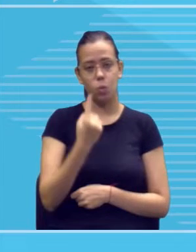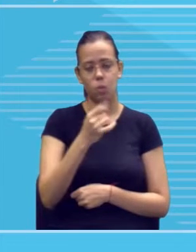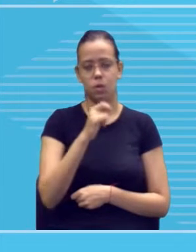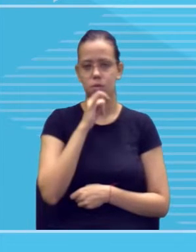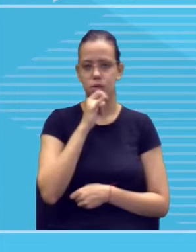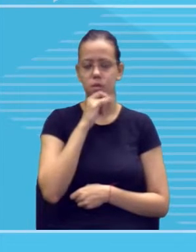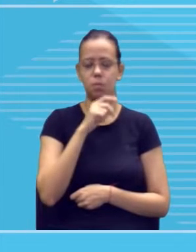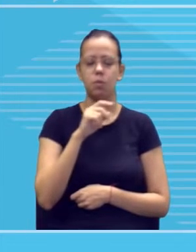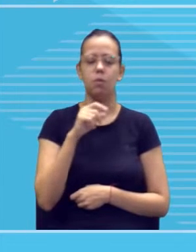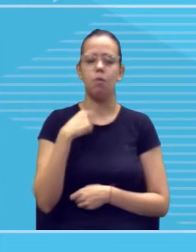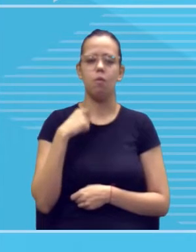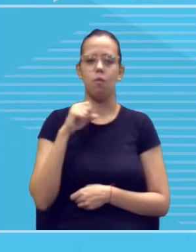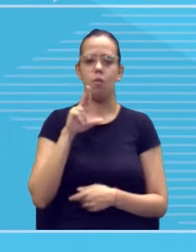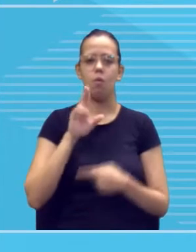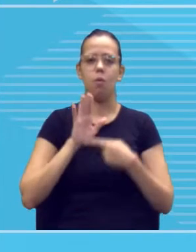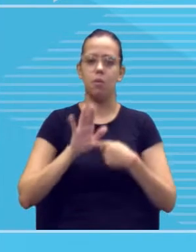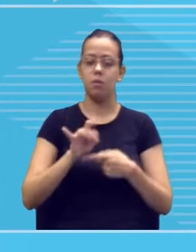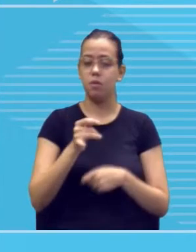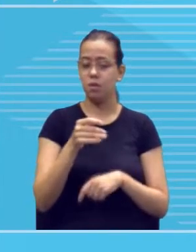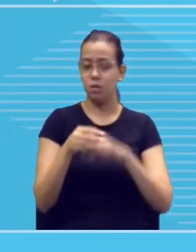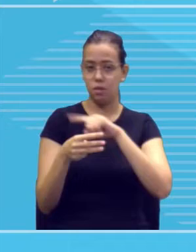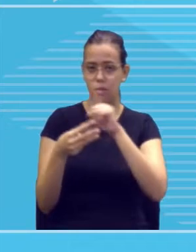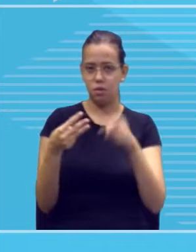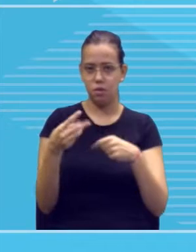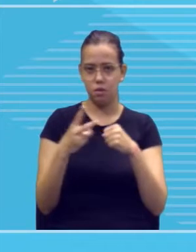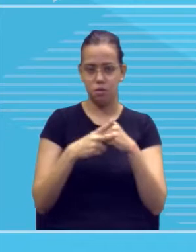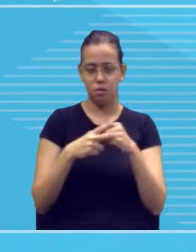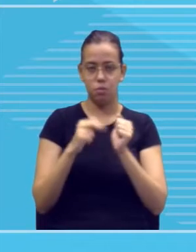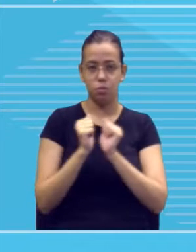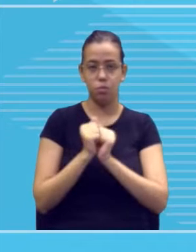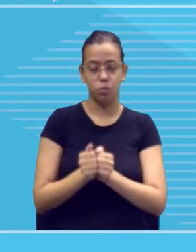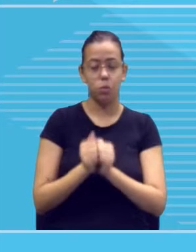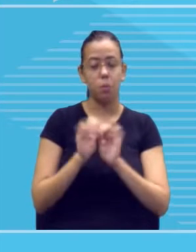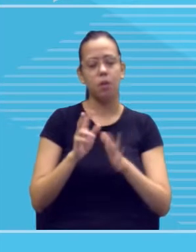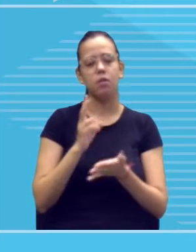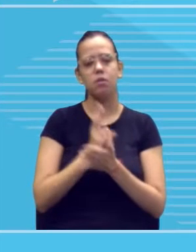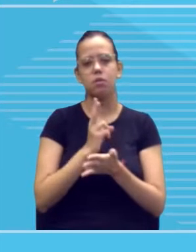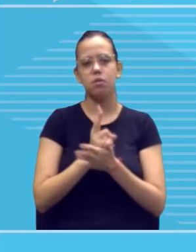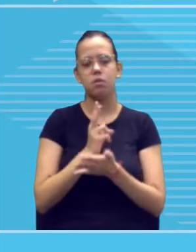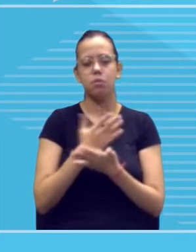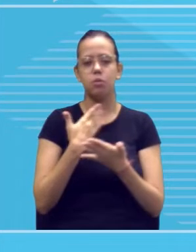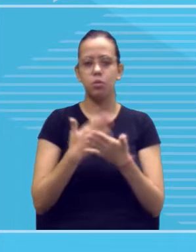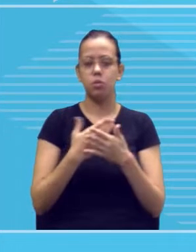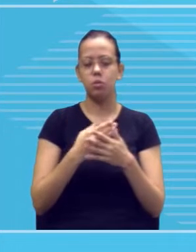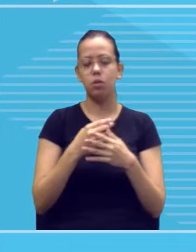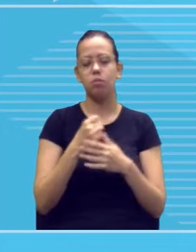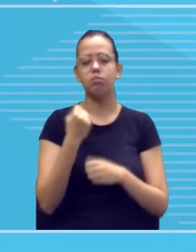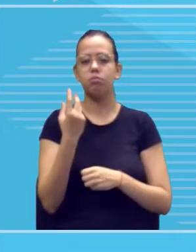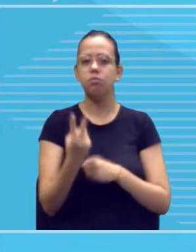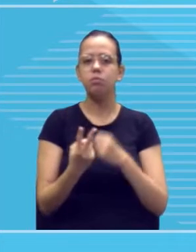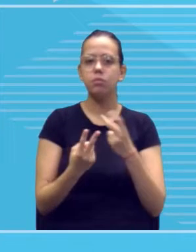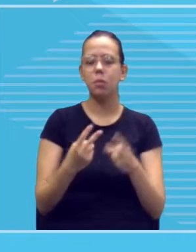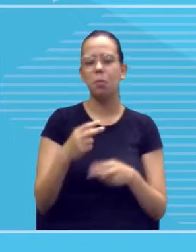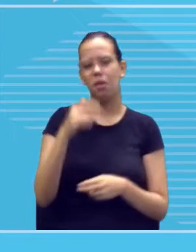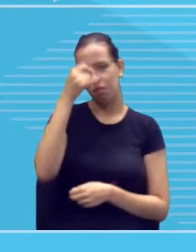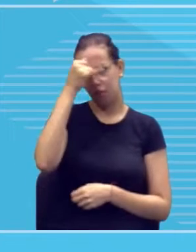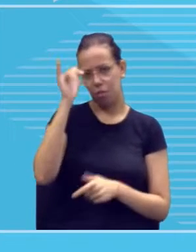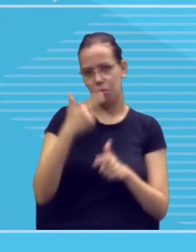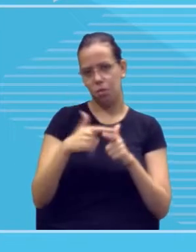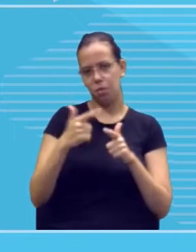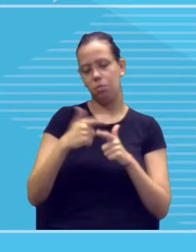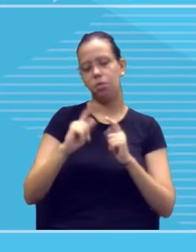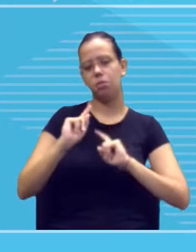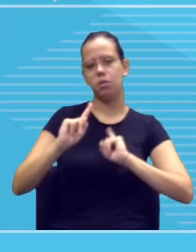rebus modais a gente vai vir sempre em paz tá bom para você não tem nenhuma nenhum problema depois na hora de